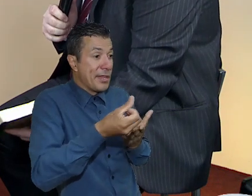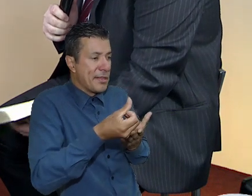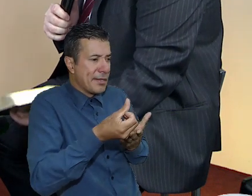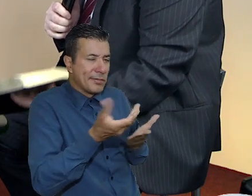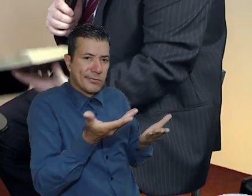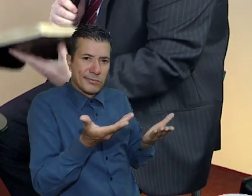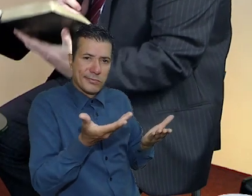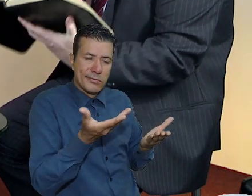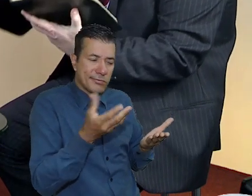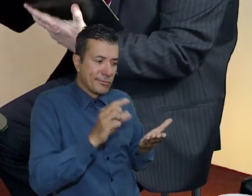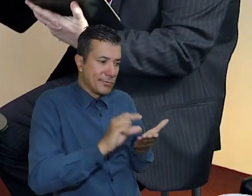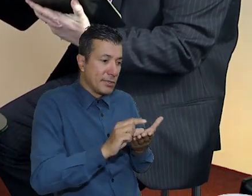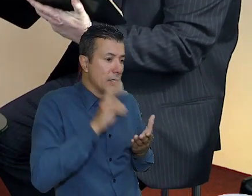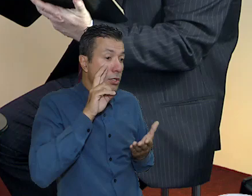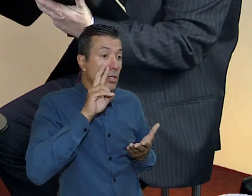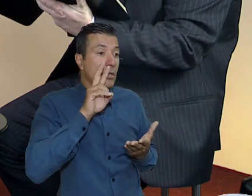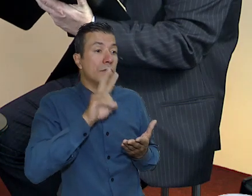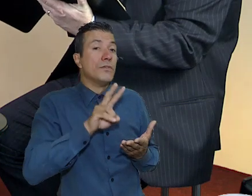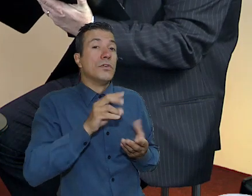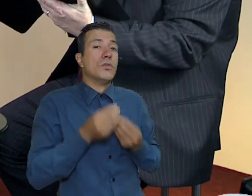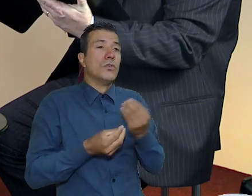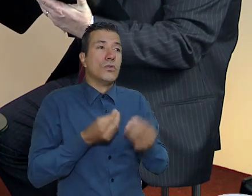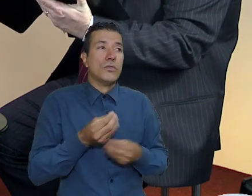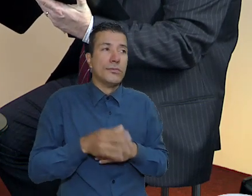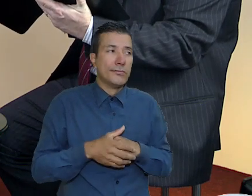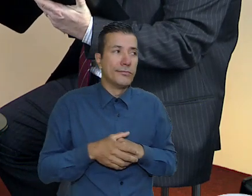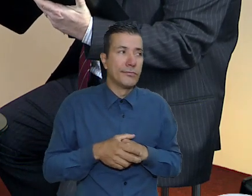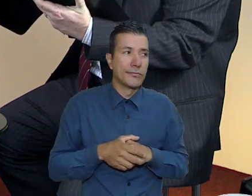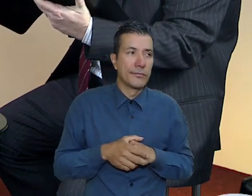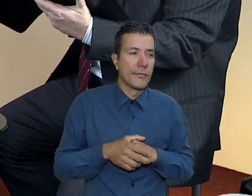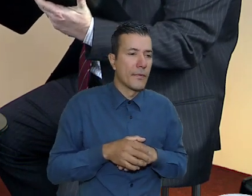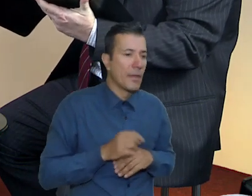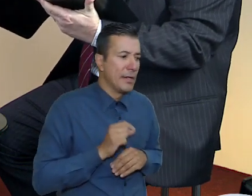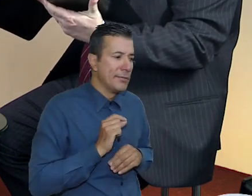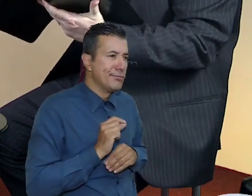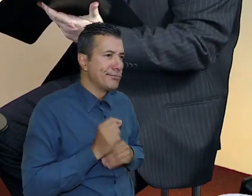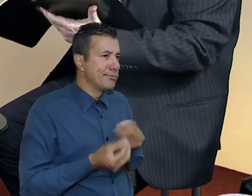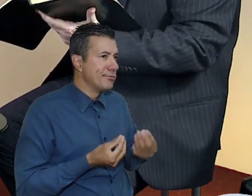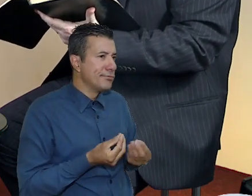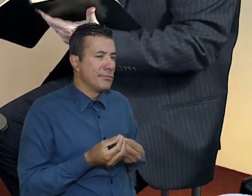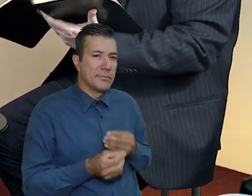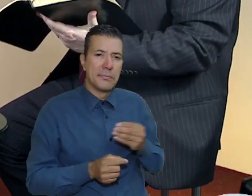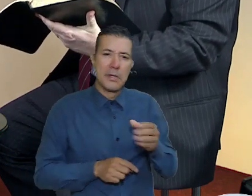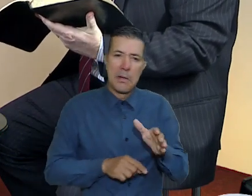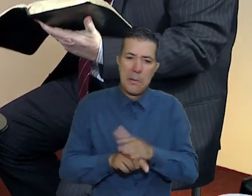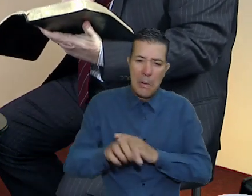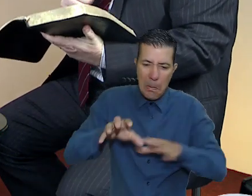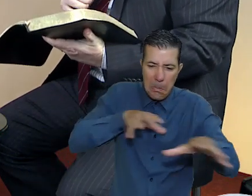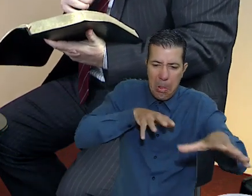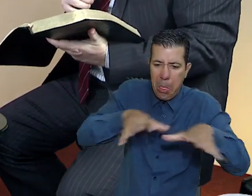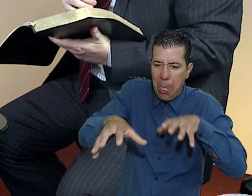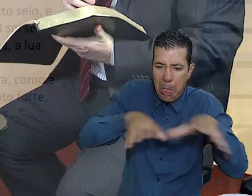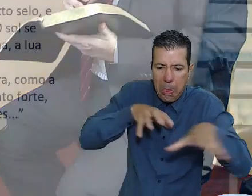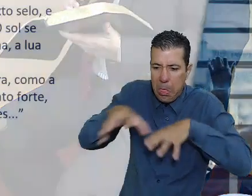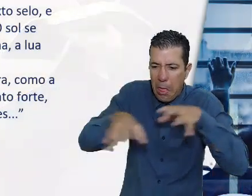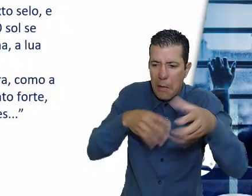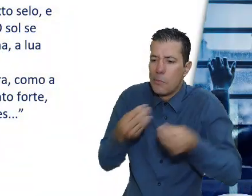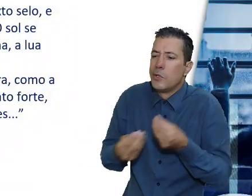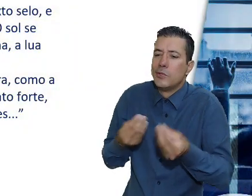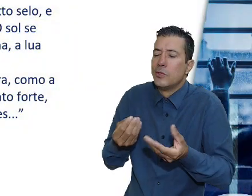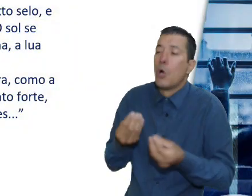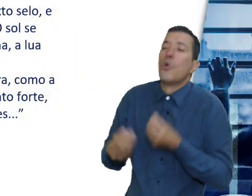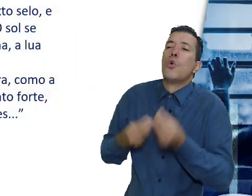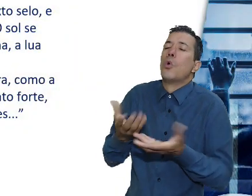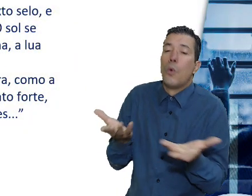vamos lá. Aqui ele viu... Assim que foi aberto o sexto selo, sobreveio um grande terremoto. Okay. Qual